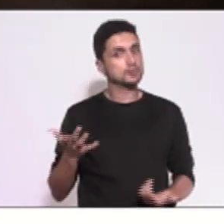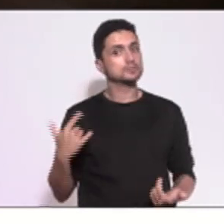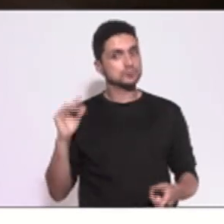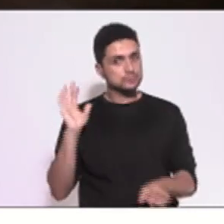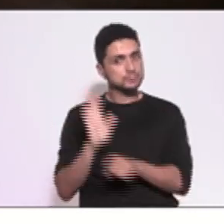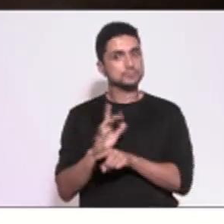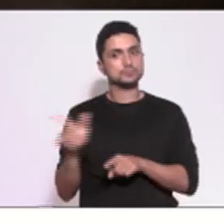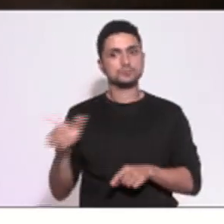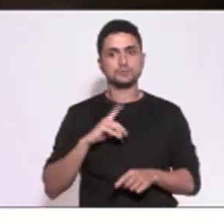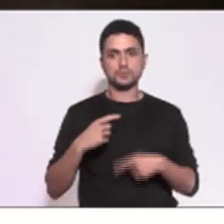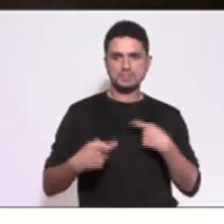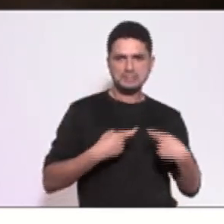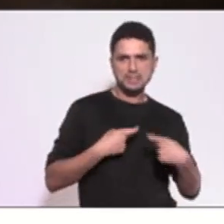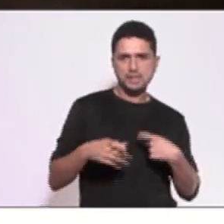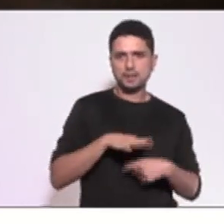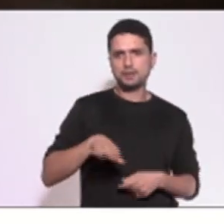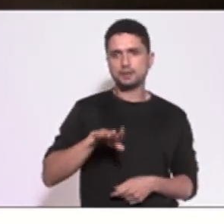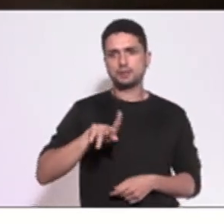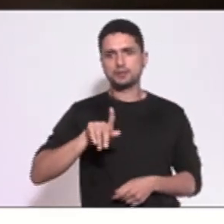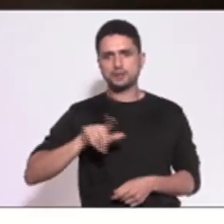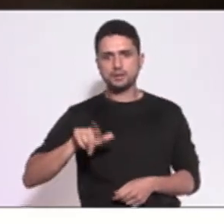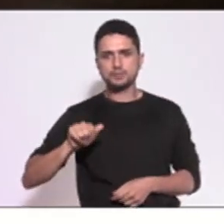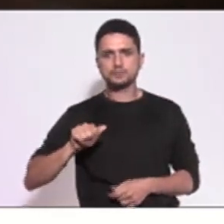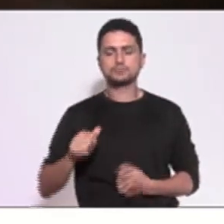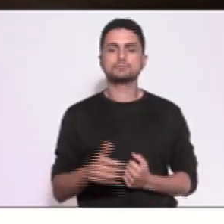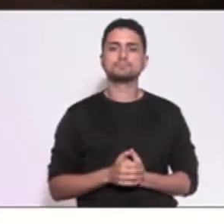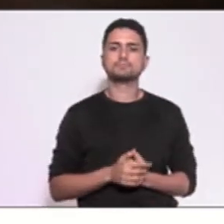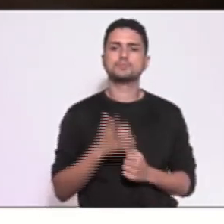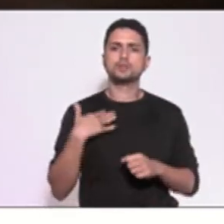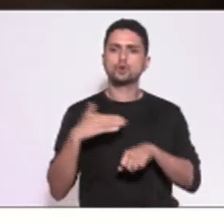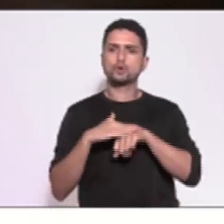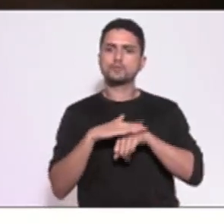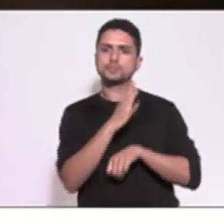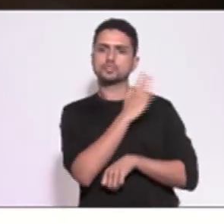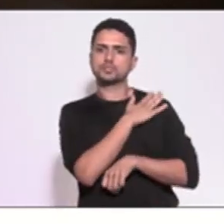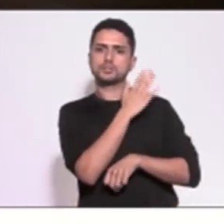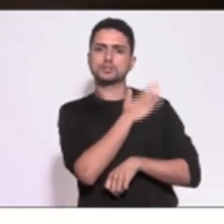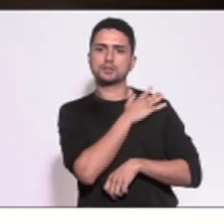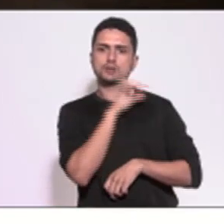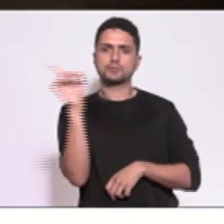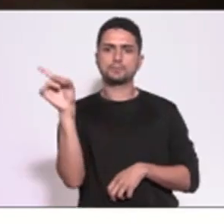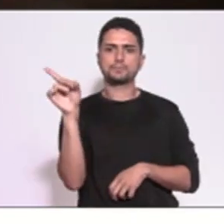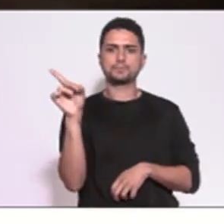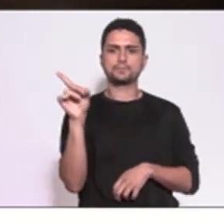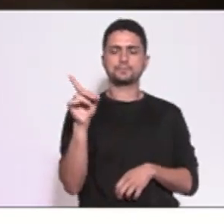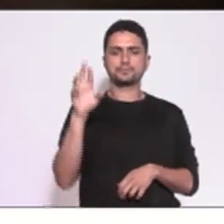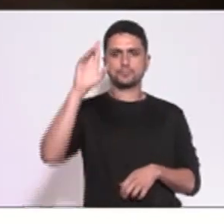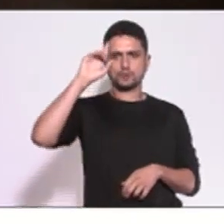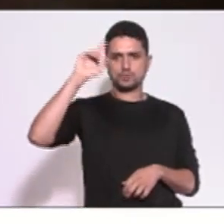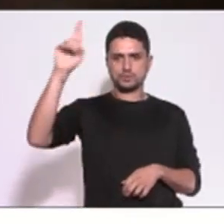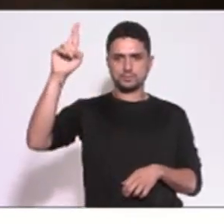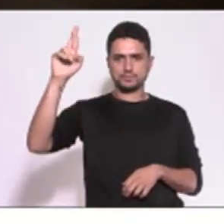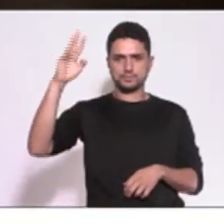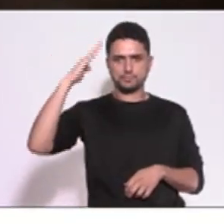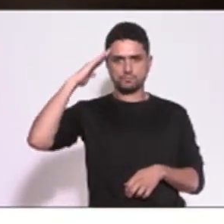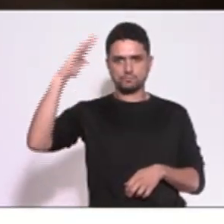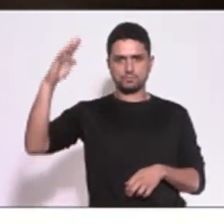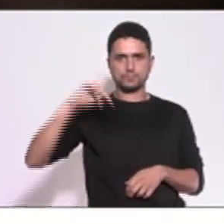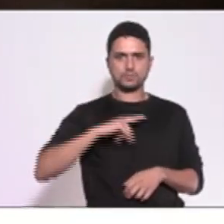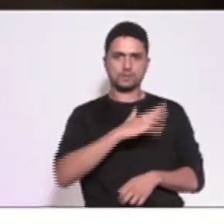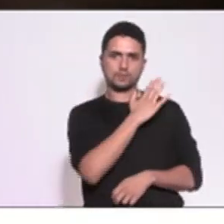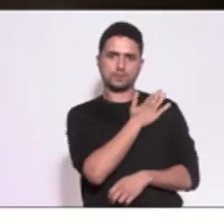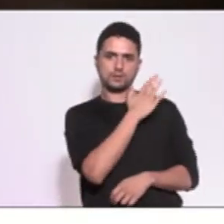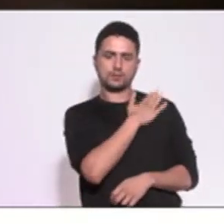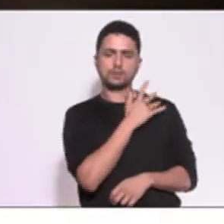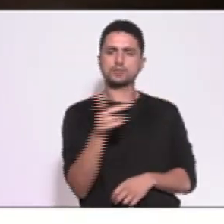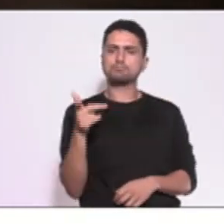assentados na faixa de Gaza. A conversa que tivemos com o general comandante militar, difícil, com um tipo de